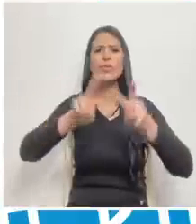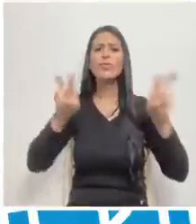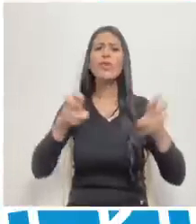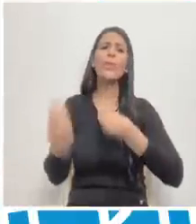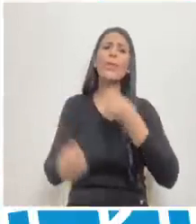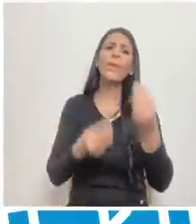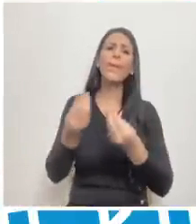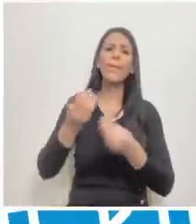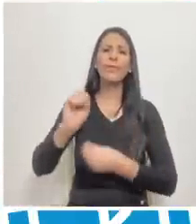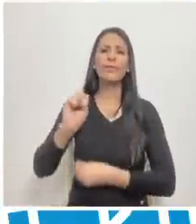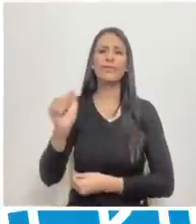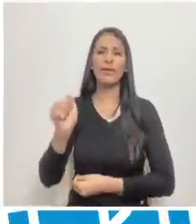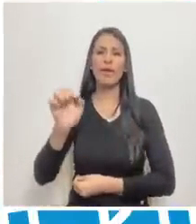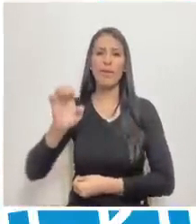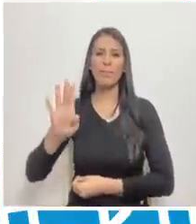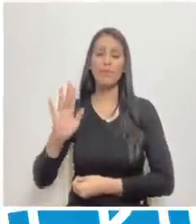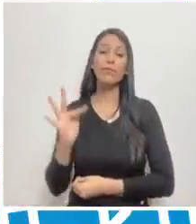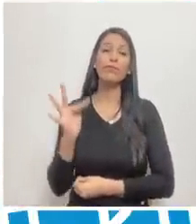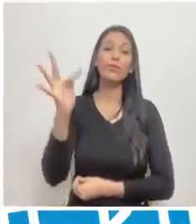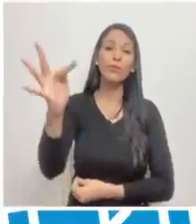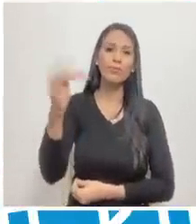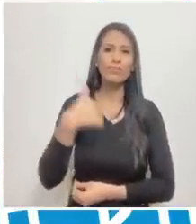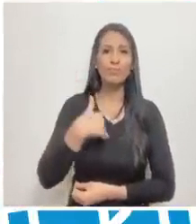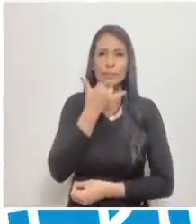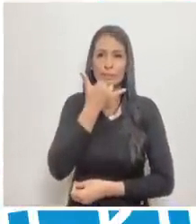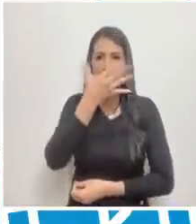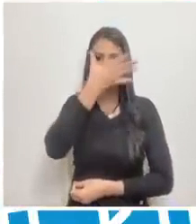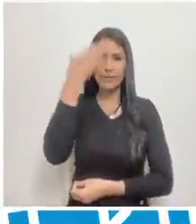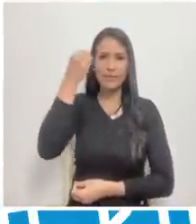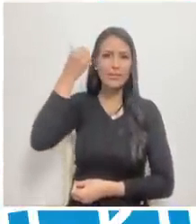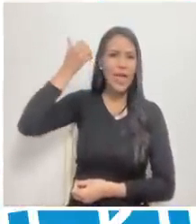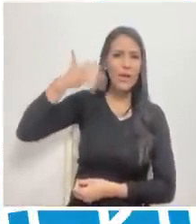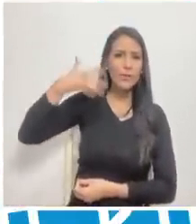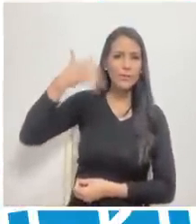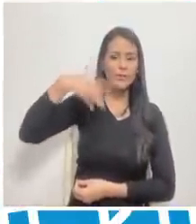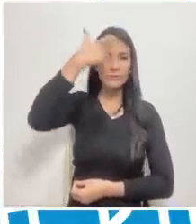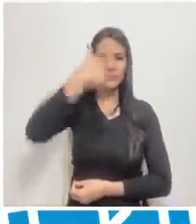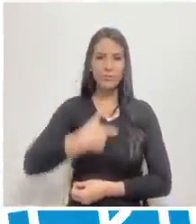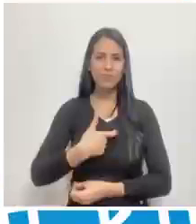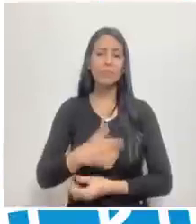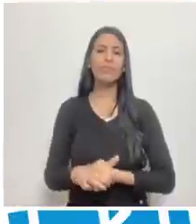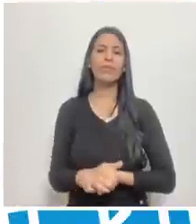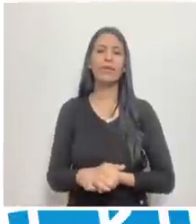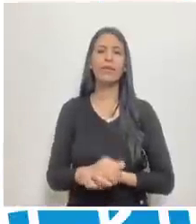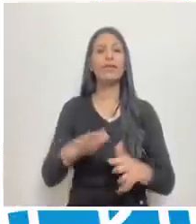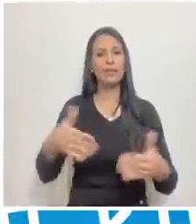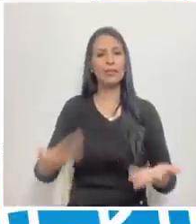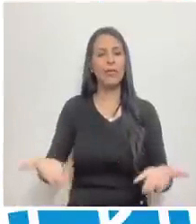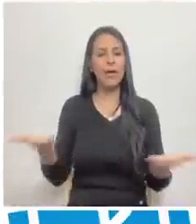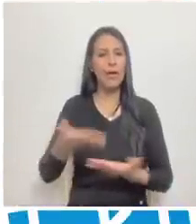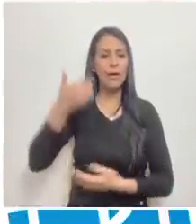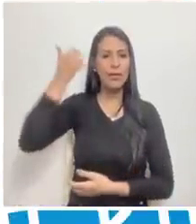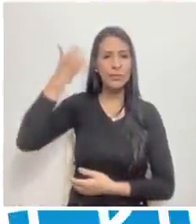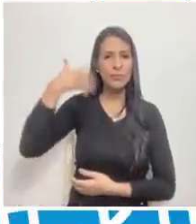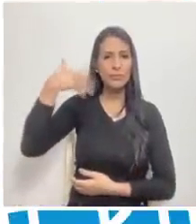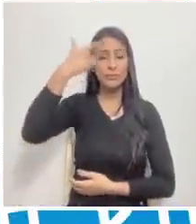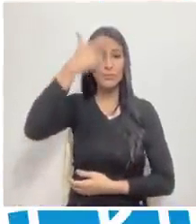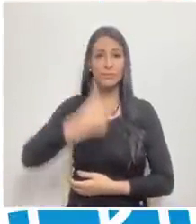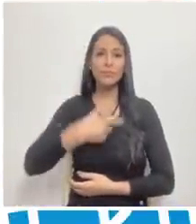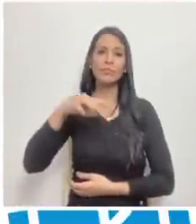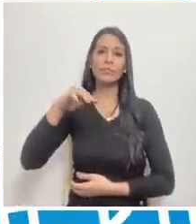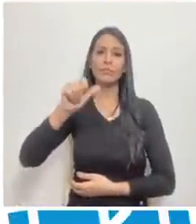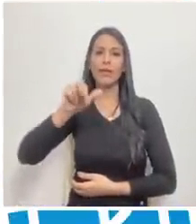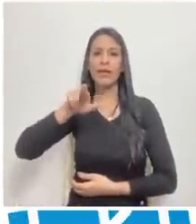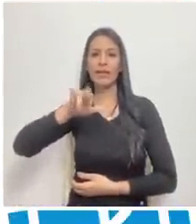eu esqueci de me descrever, então vou me descrever agora. Eu sou, então, Maria Helena, tenho